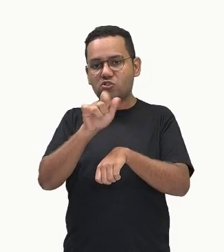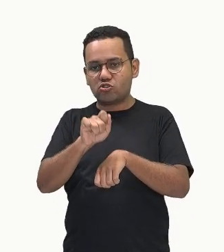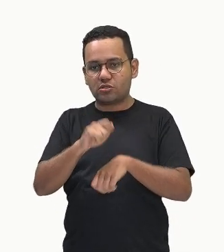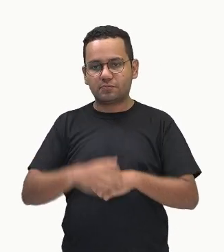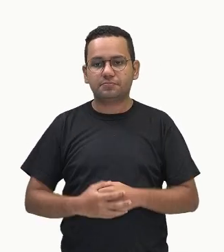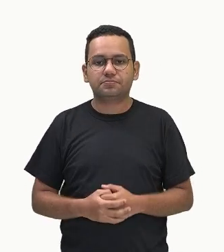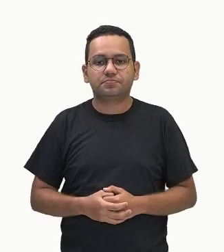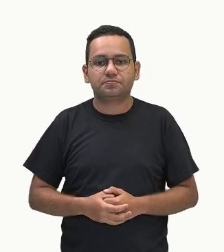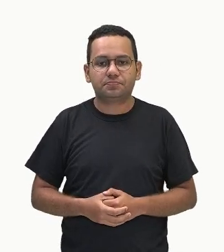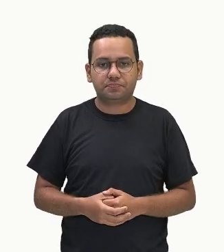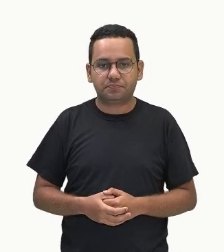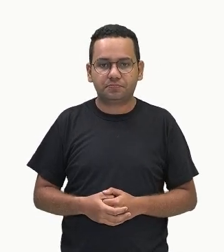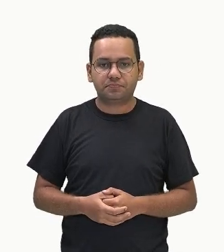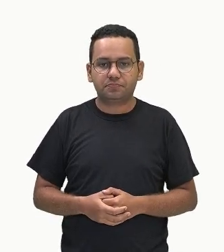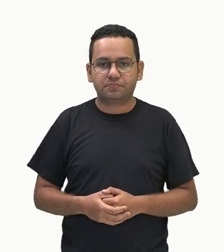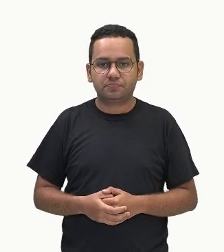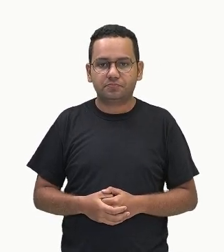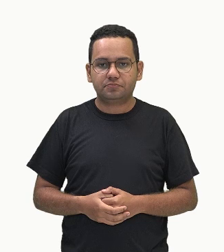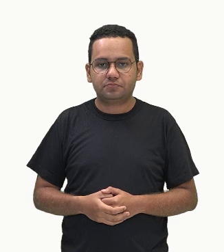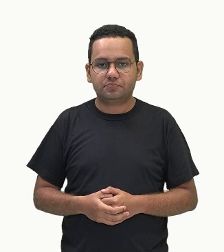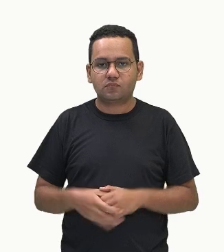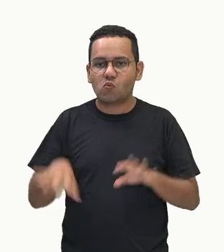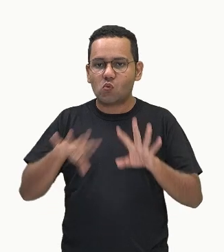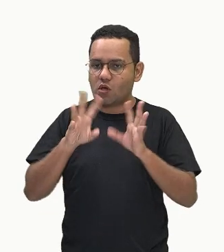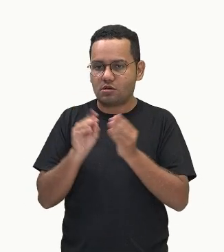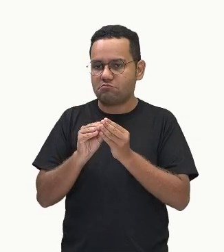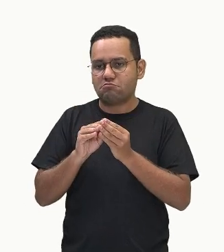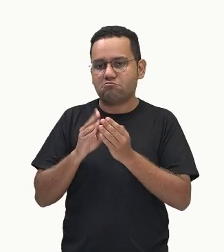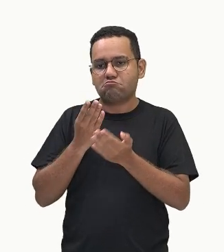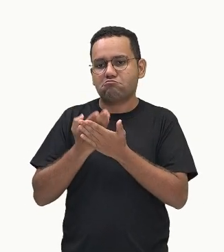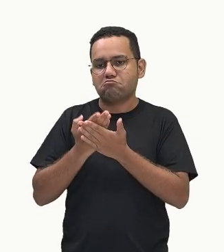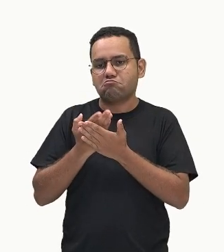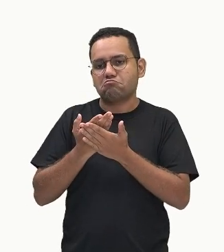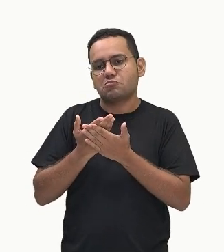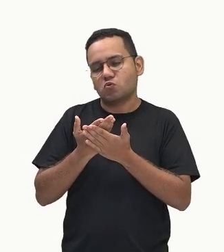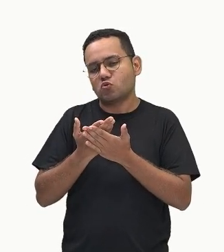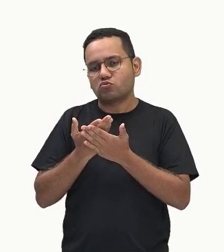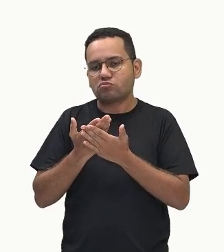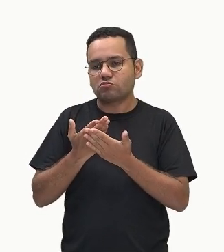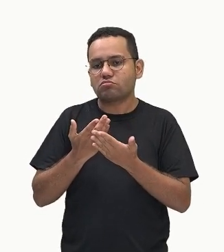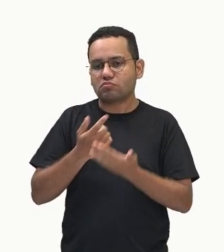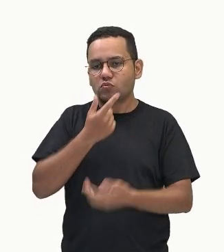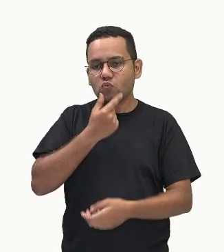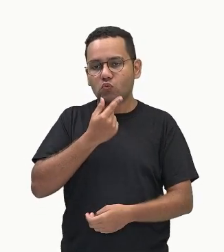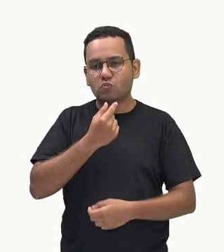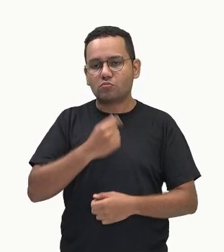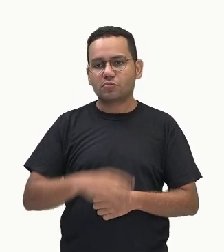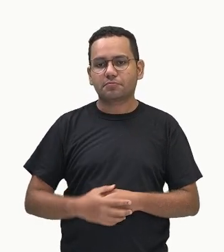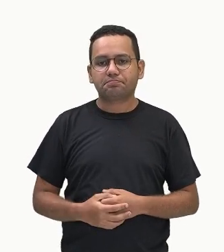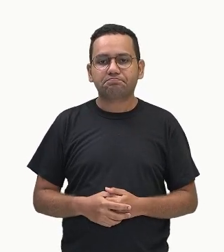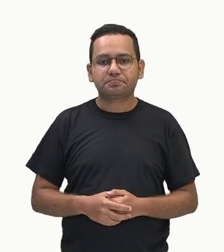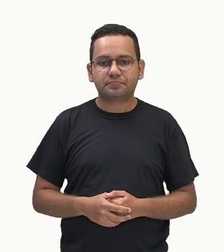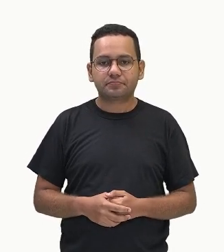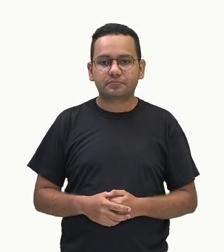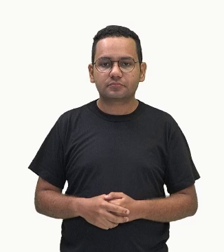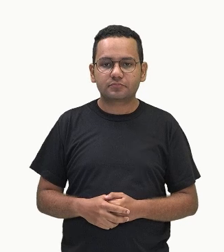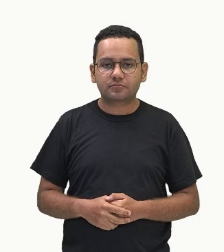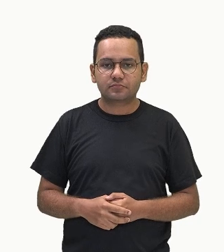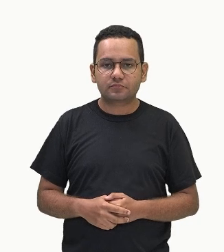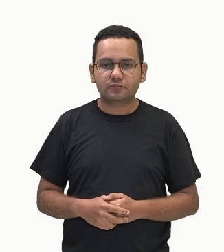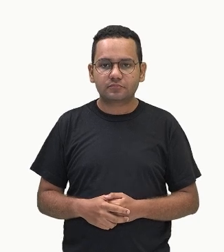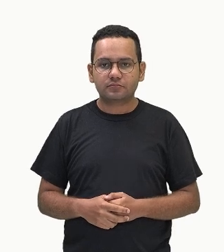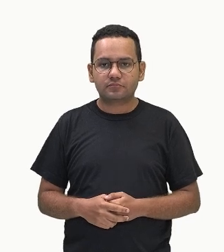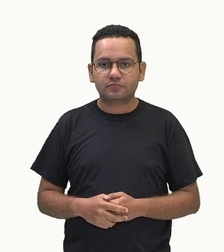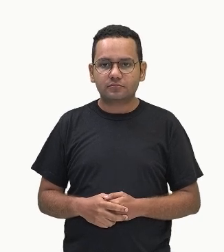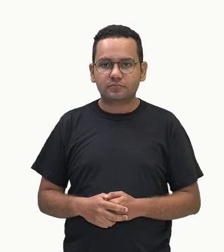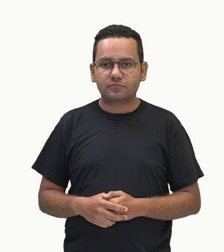masculina, certo? Então, basicamente, são esses órgãos do sistema reprodutor masculino. E aí eu mostro eles um pouco, eu